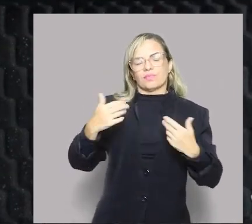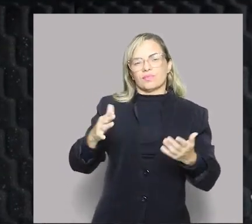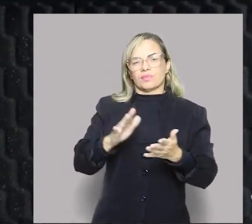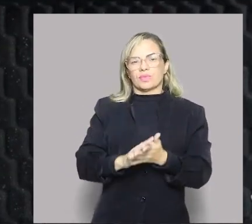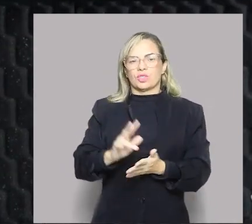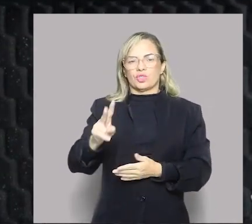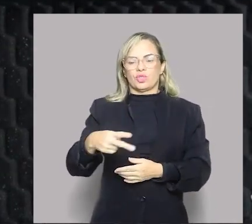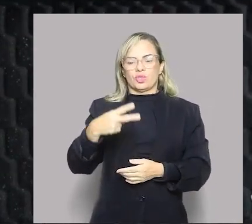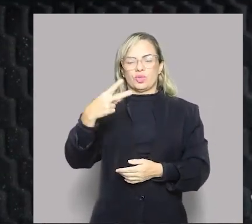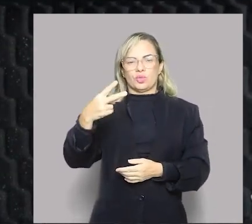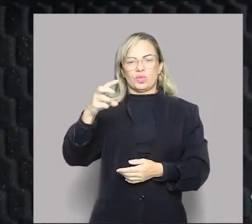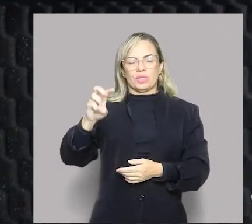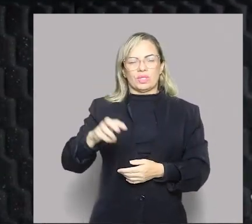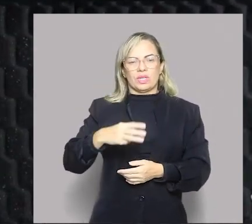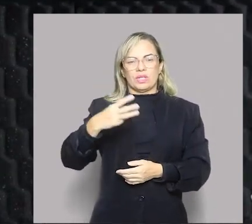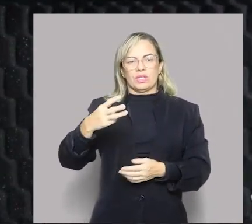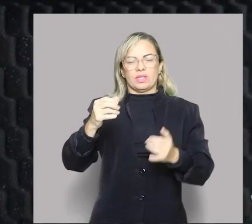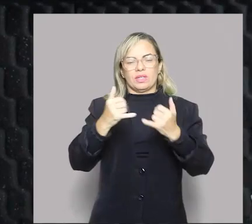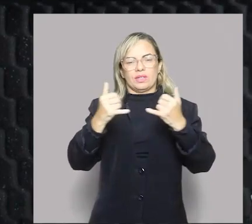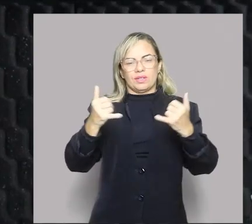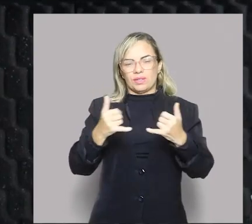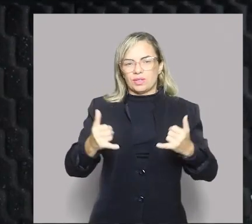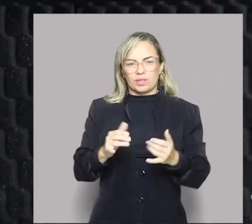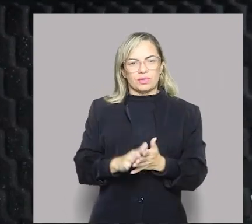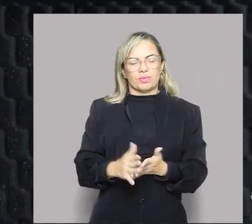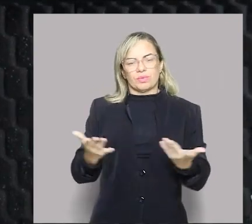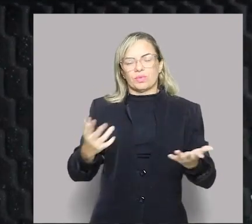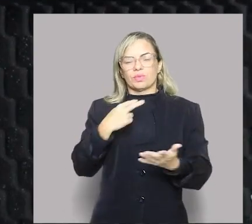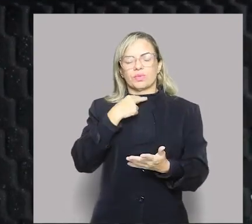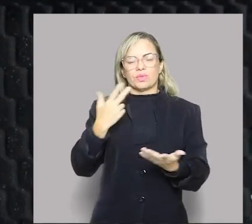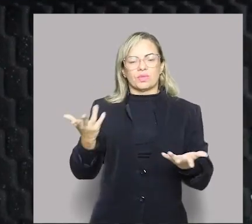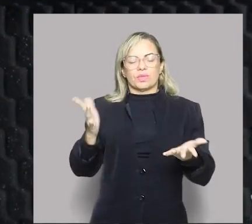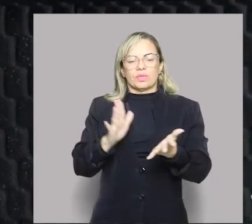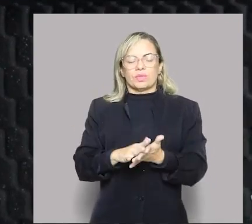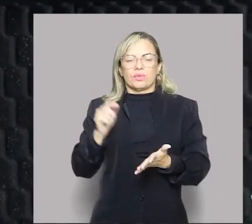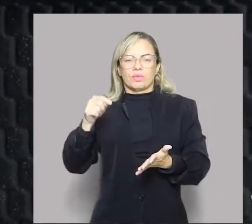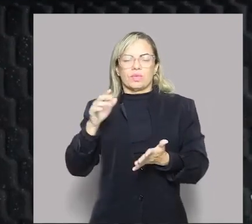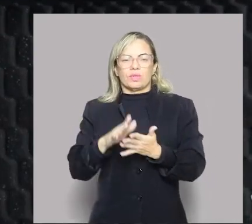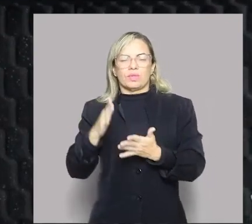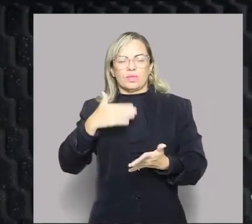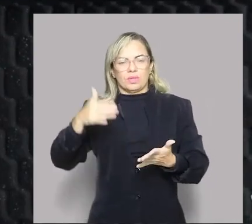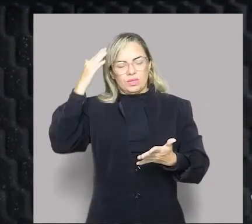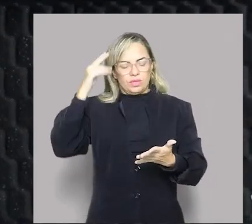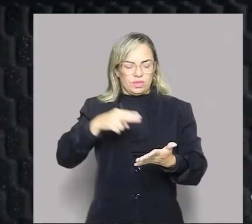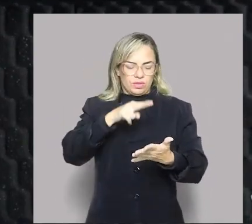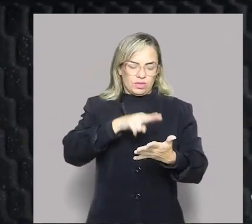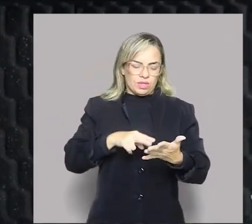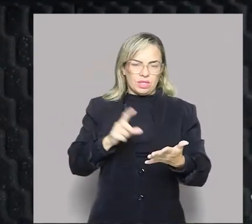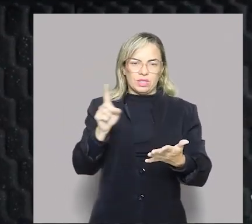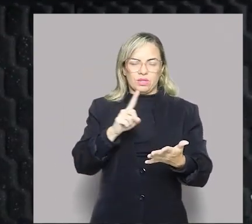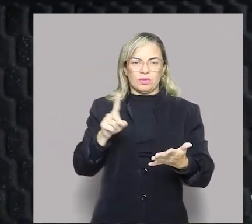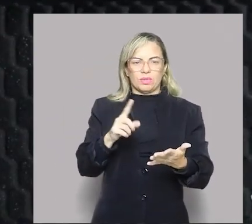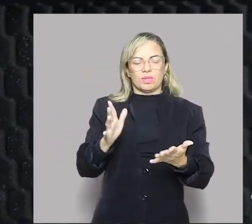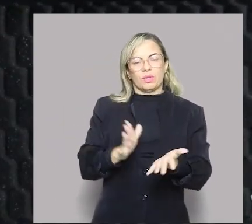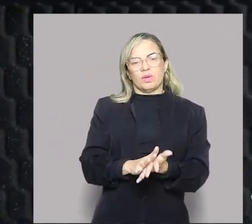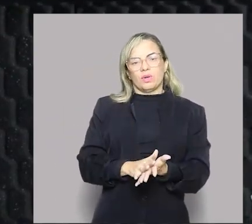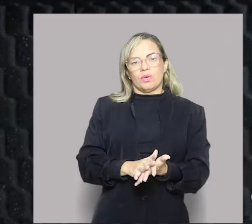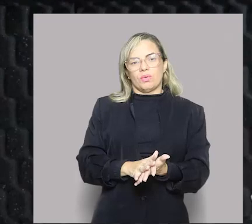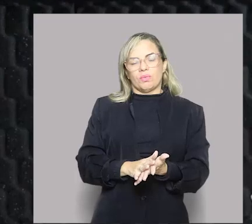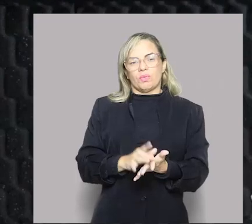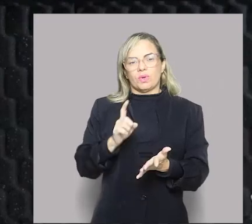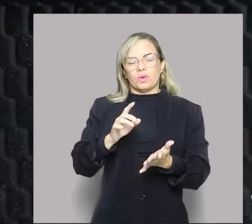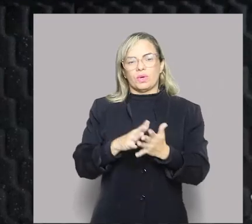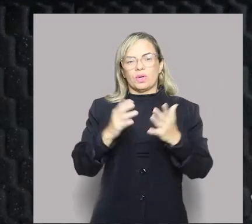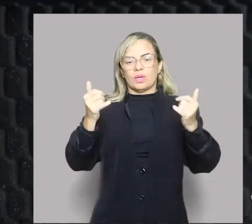de 2 a 3 linhas. Lembrando que enquanto você não interpreta, esse repertório ele é não produtivo. E se ele é não produtivo, ele